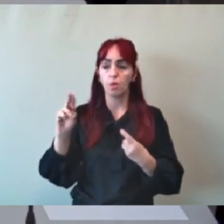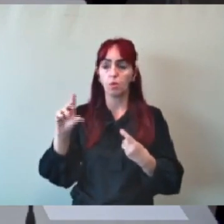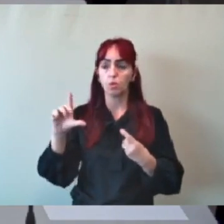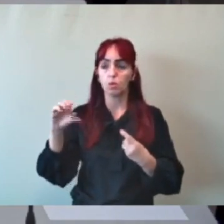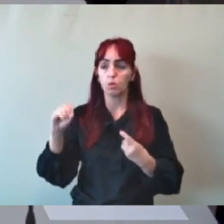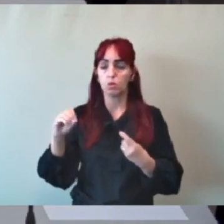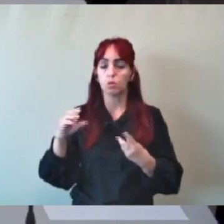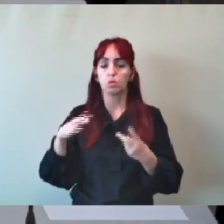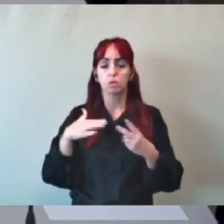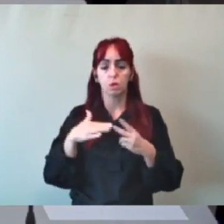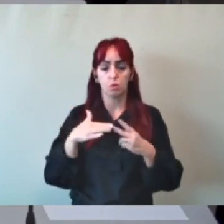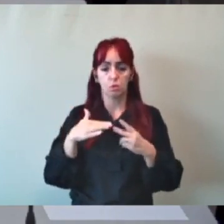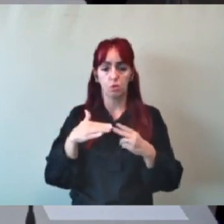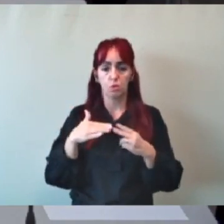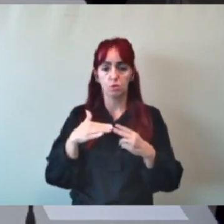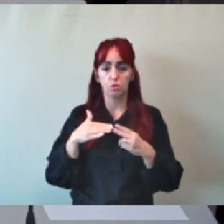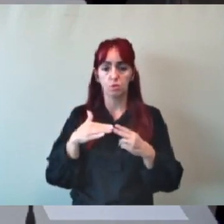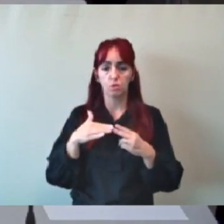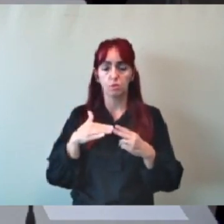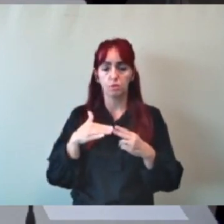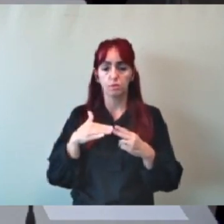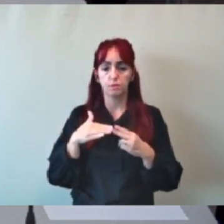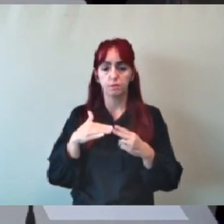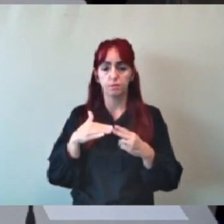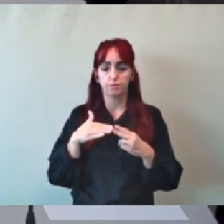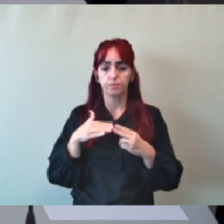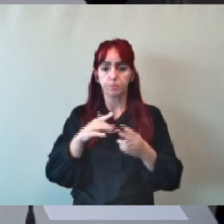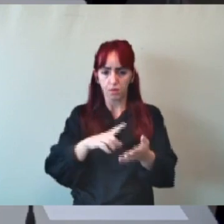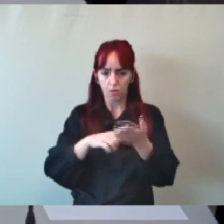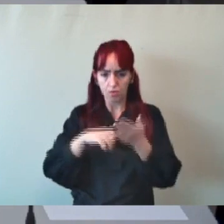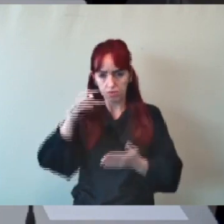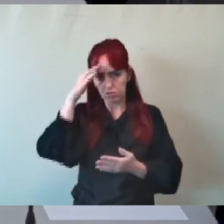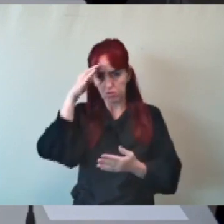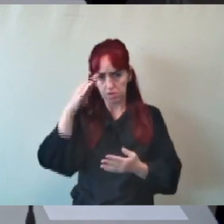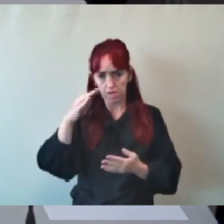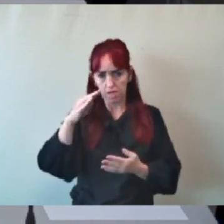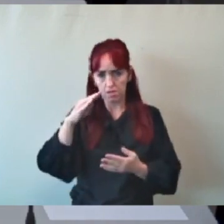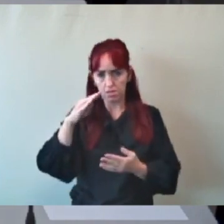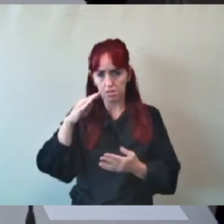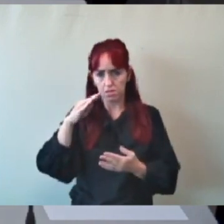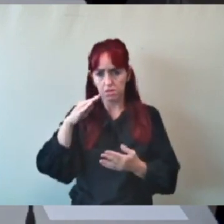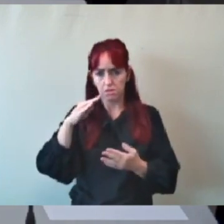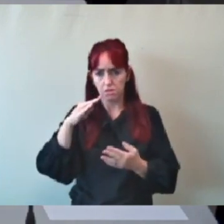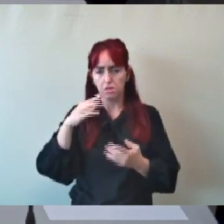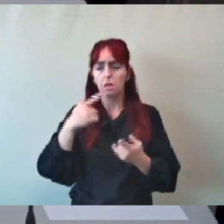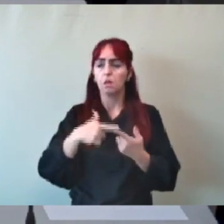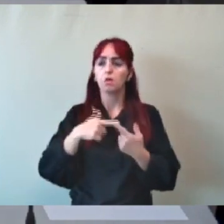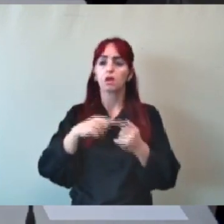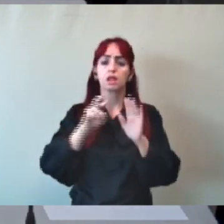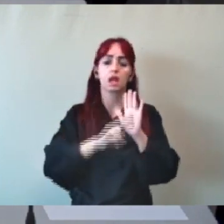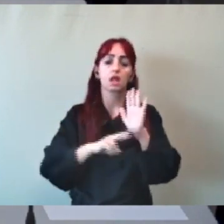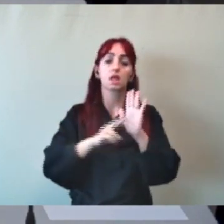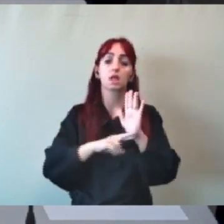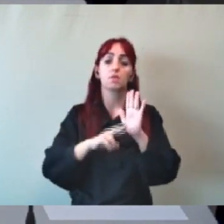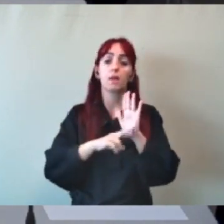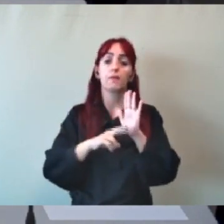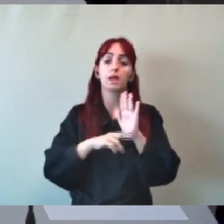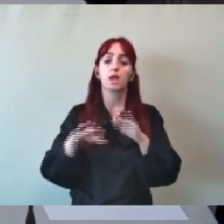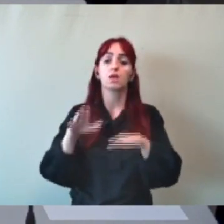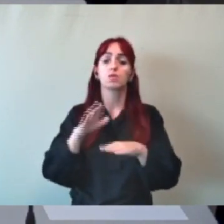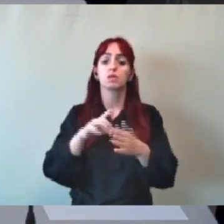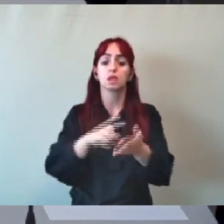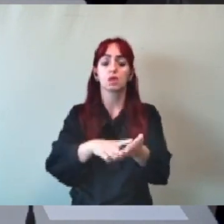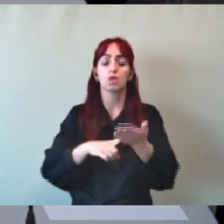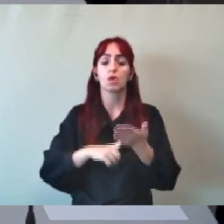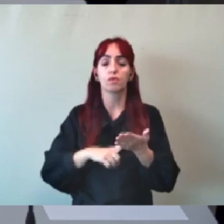a convocação de autoridade é porque vai ser por meio de convocação? Não, através desse requerimento ele está convocando o André Dantas